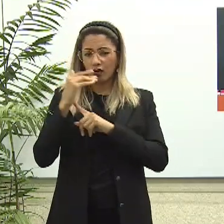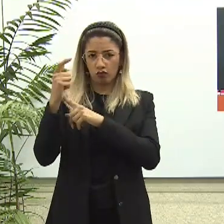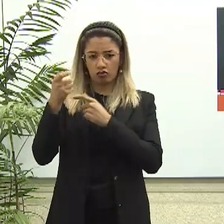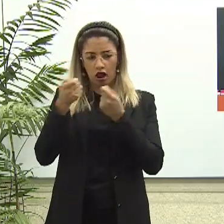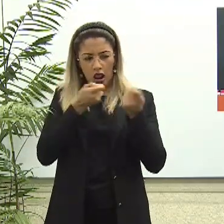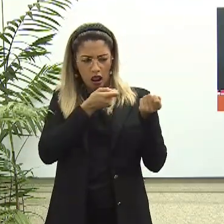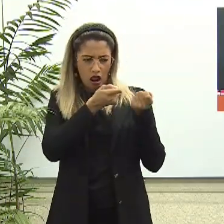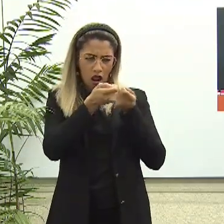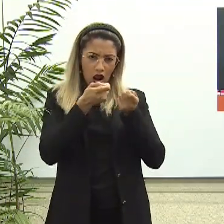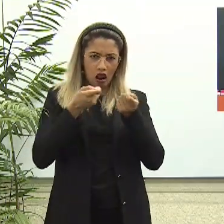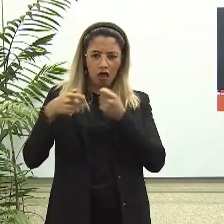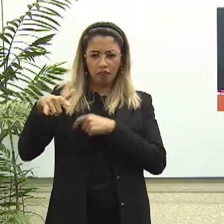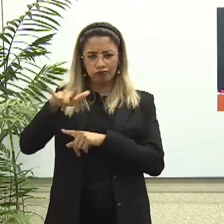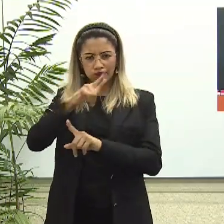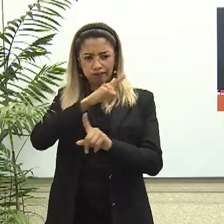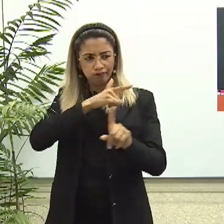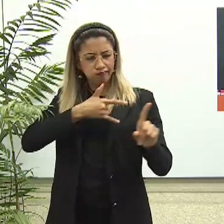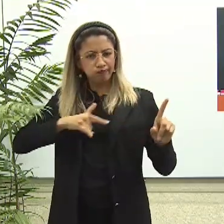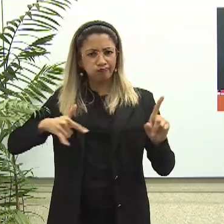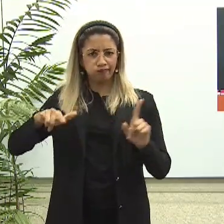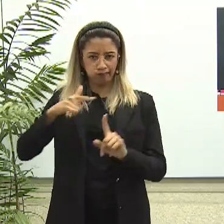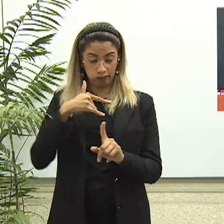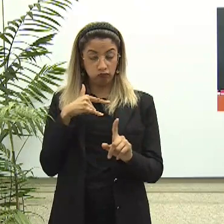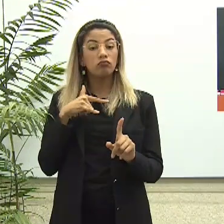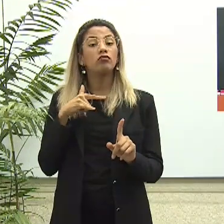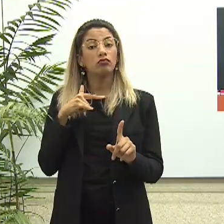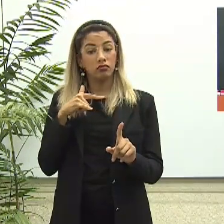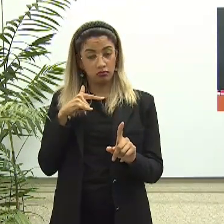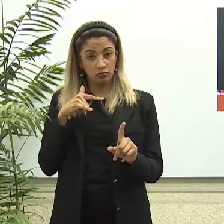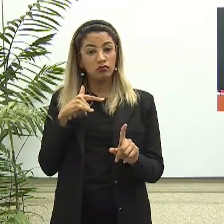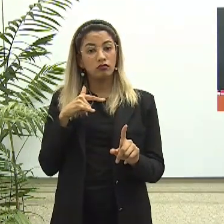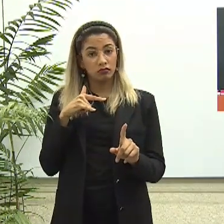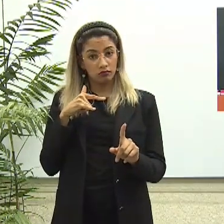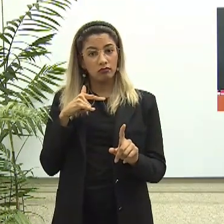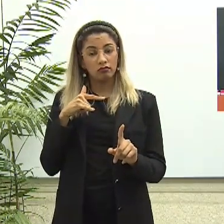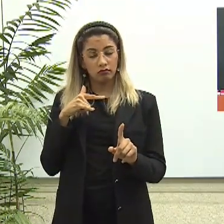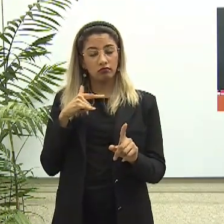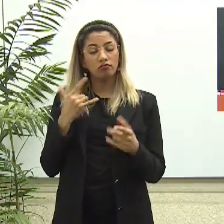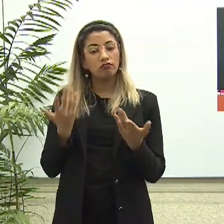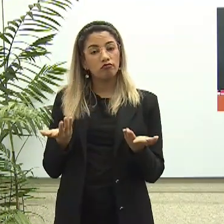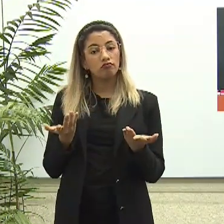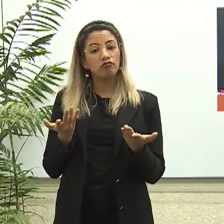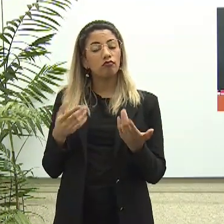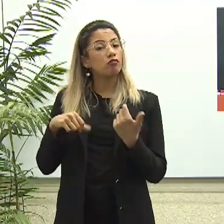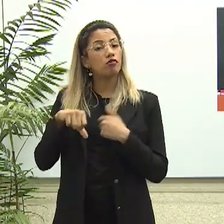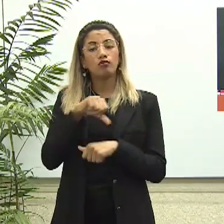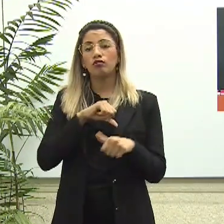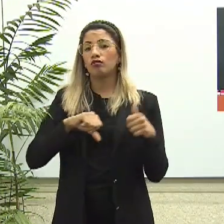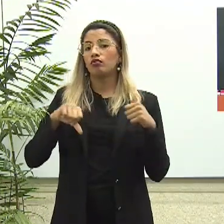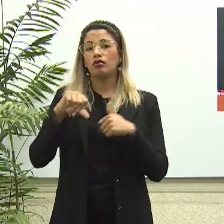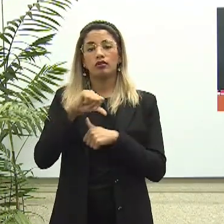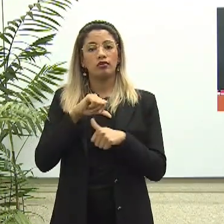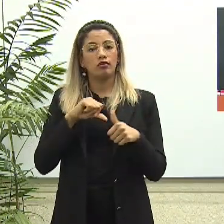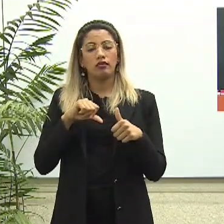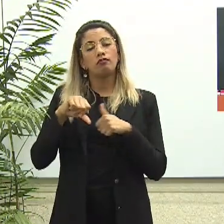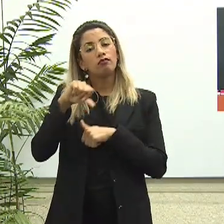né que era o Rosário na sociedade medieval e que hoje eh nos controla altera toda a correlação de forças do do